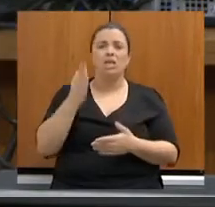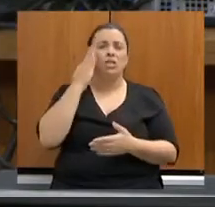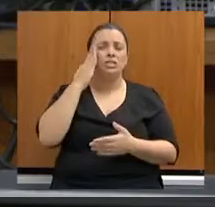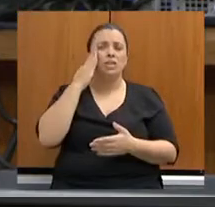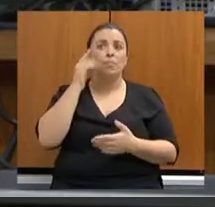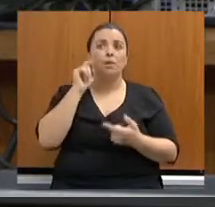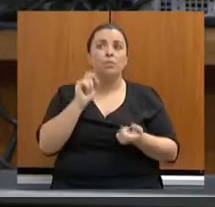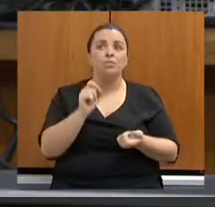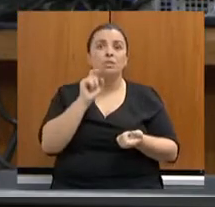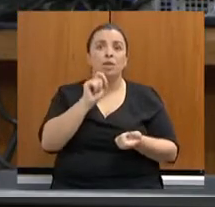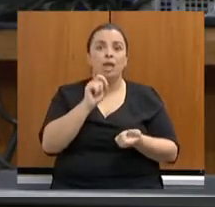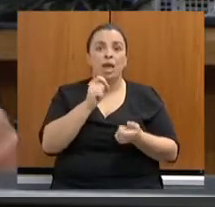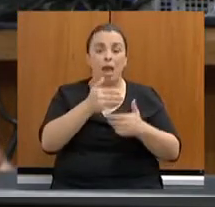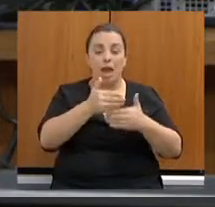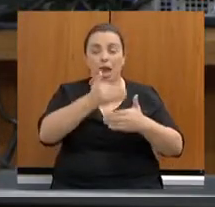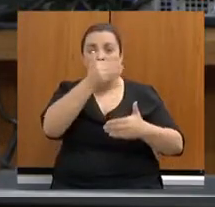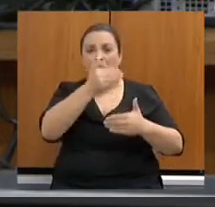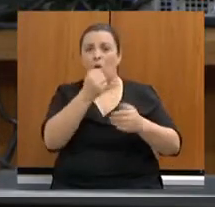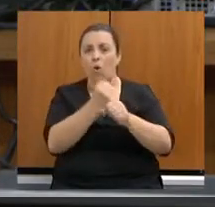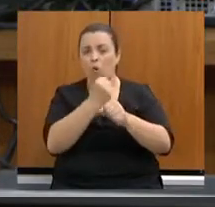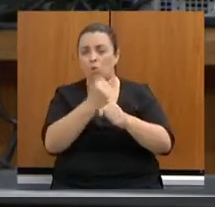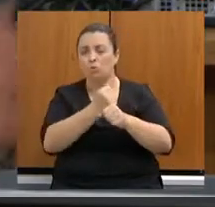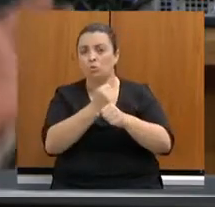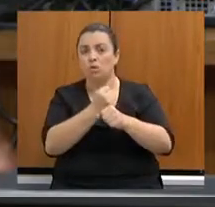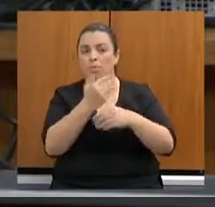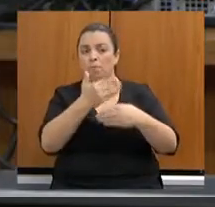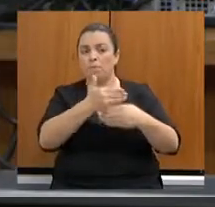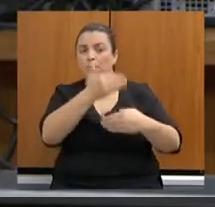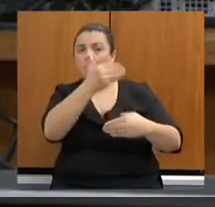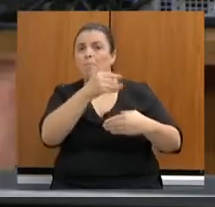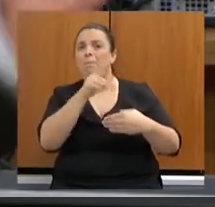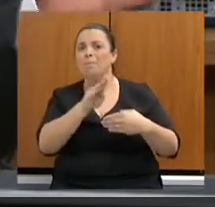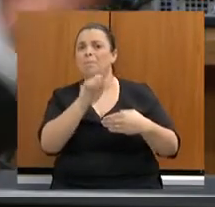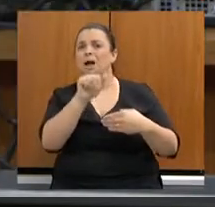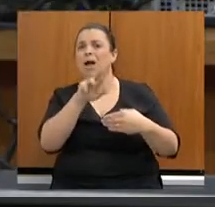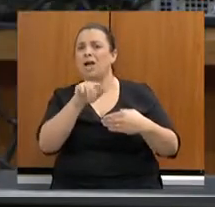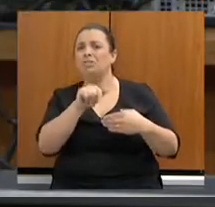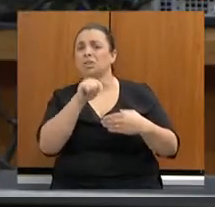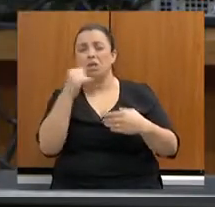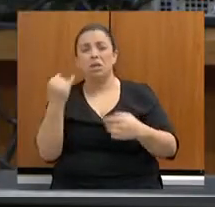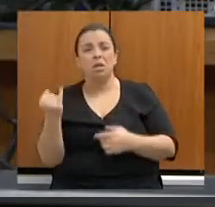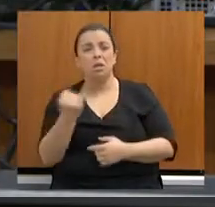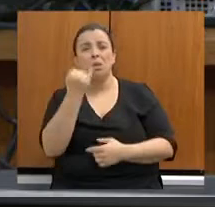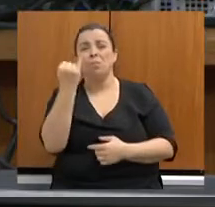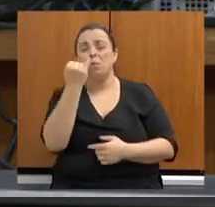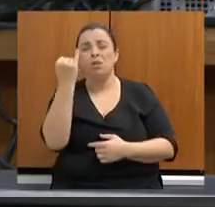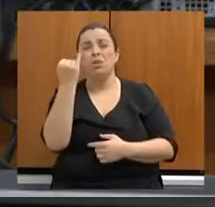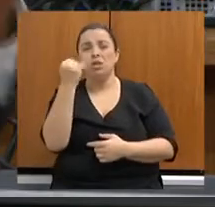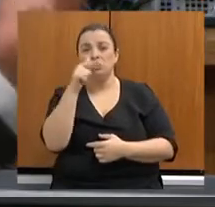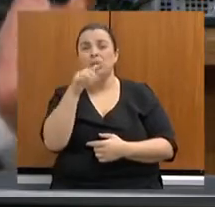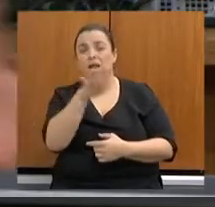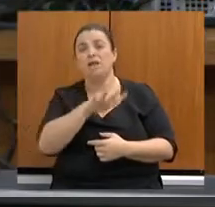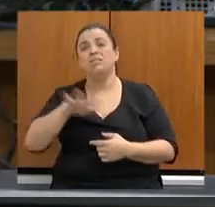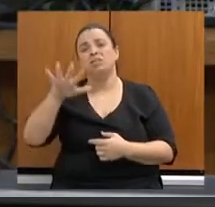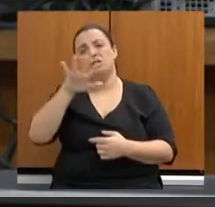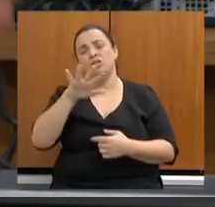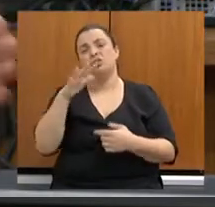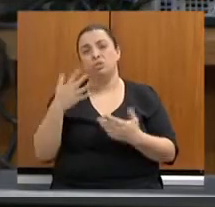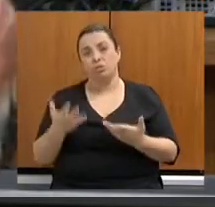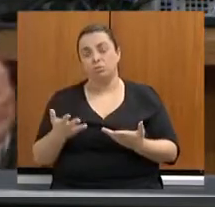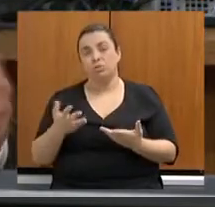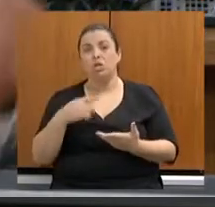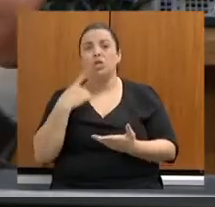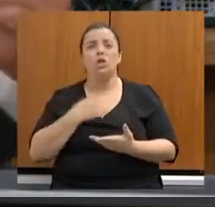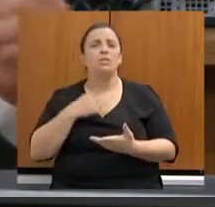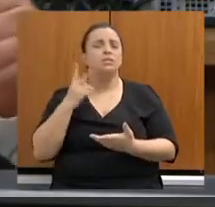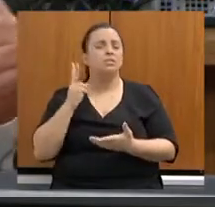reservação de água é de extrema importância para nossa Noroeste e a gente a gente já vem